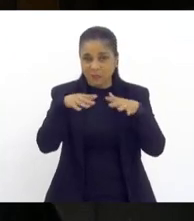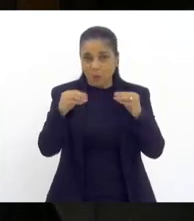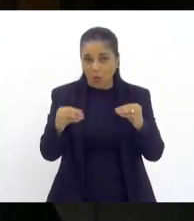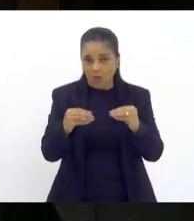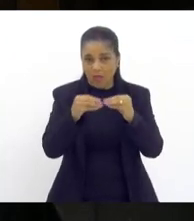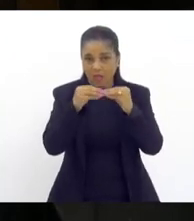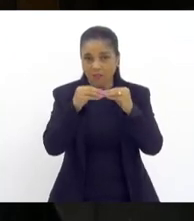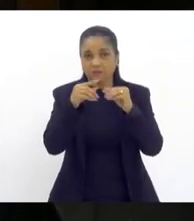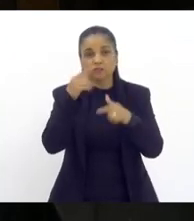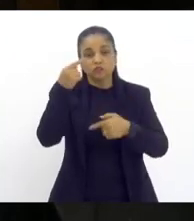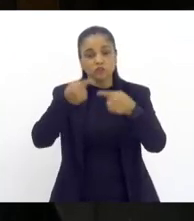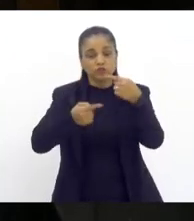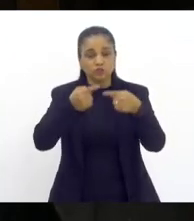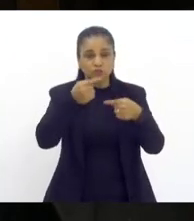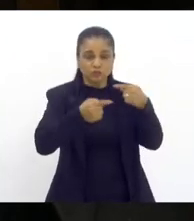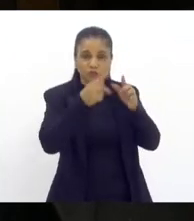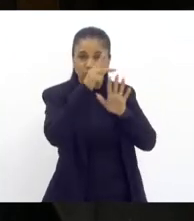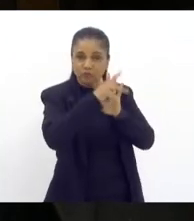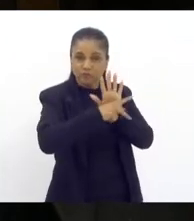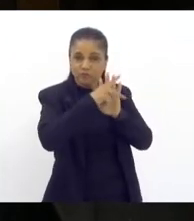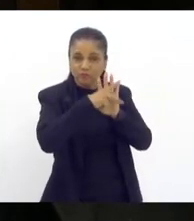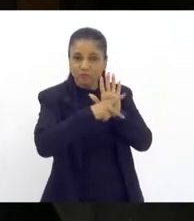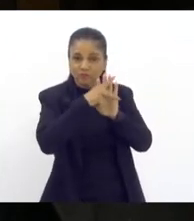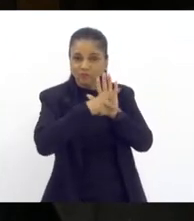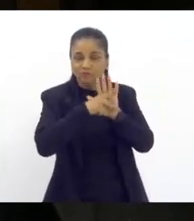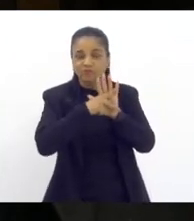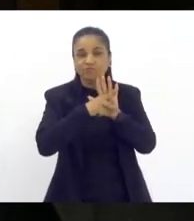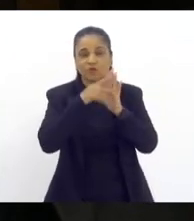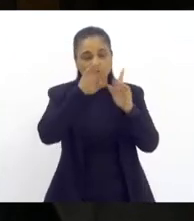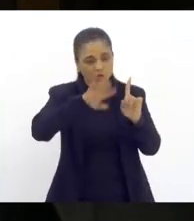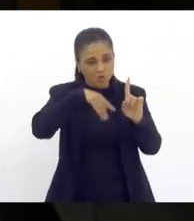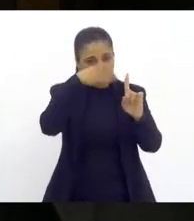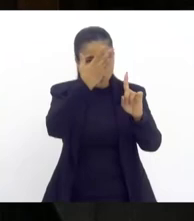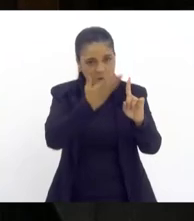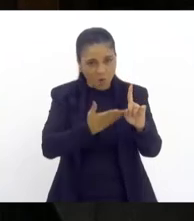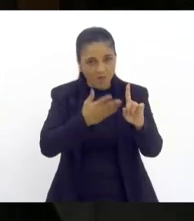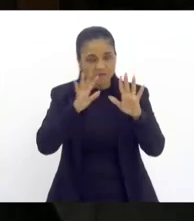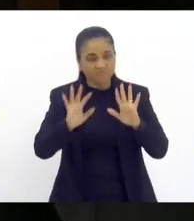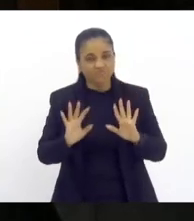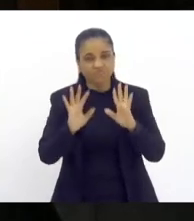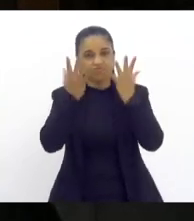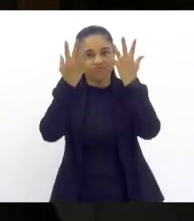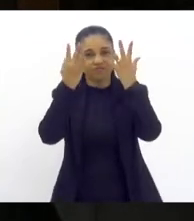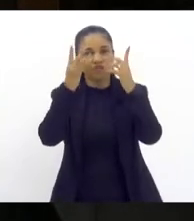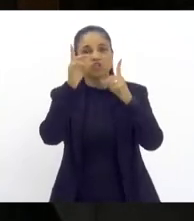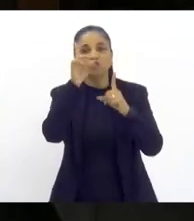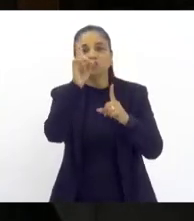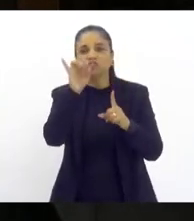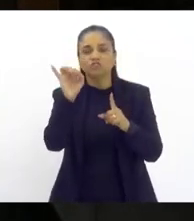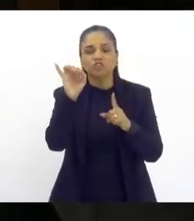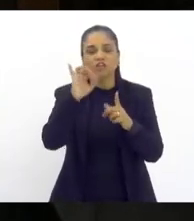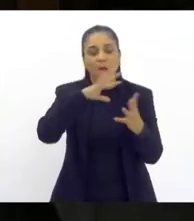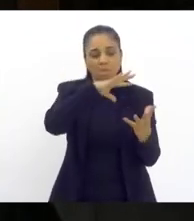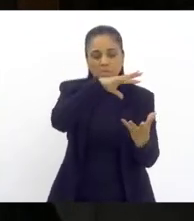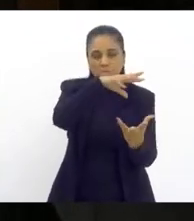discutidos, em homenagem ao mês de comemoração ao Dia Internacional das Mulheres, fizemos uma sessão